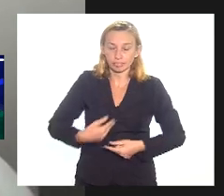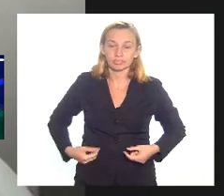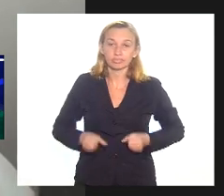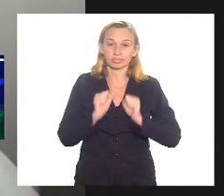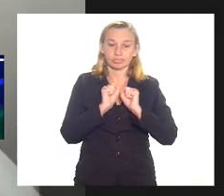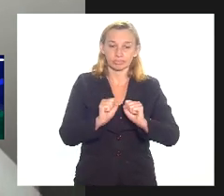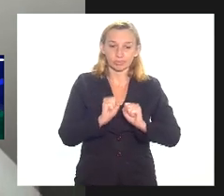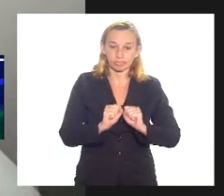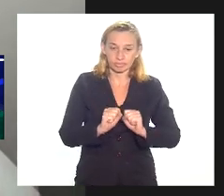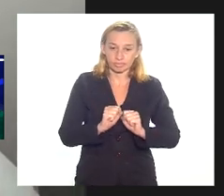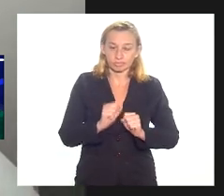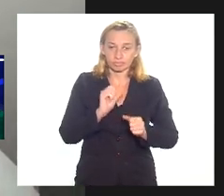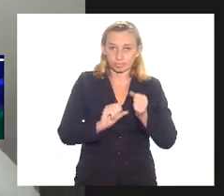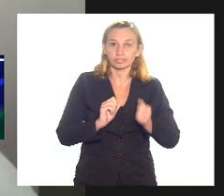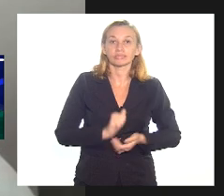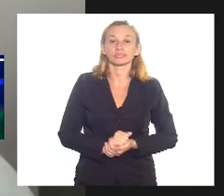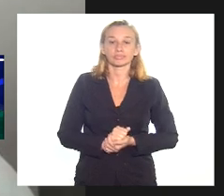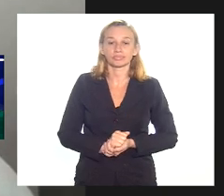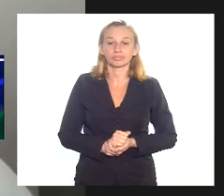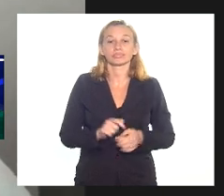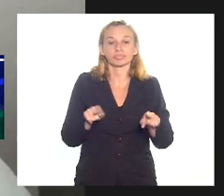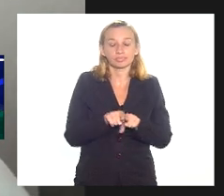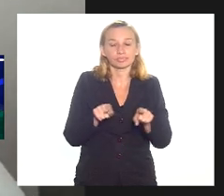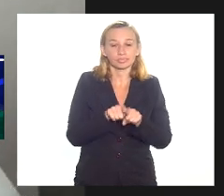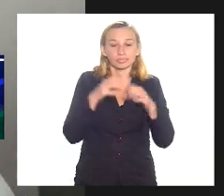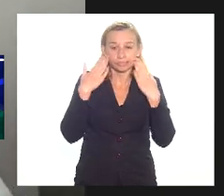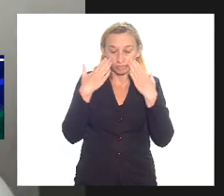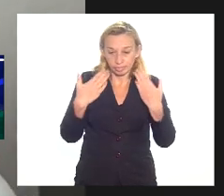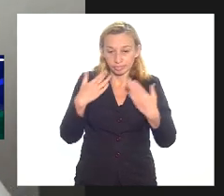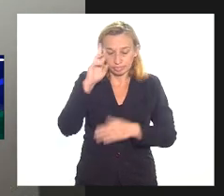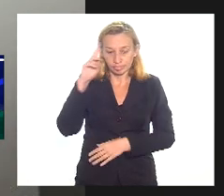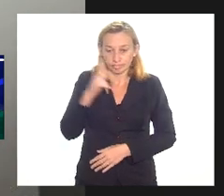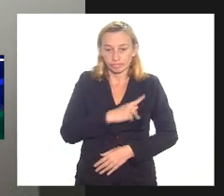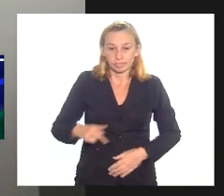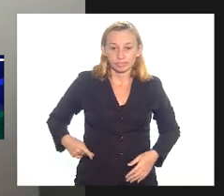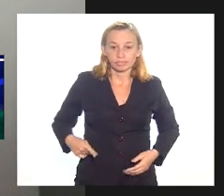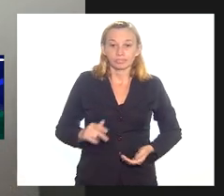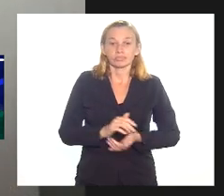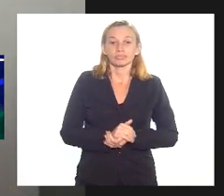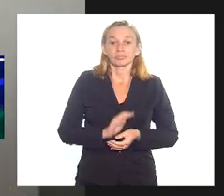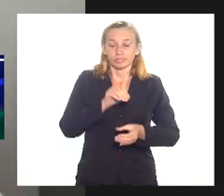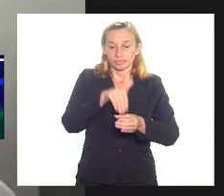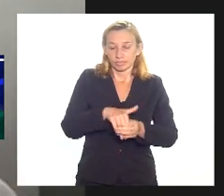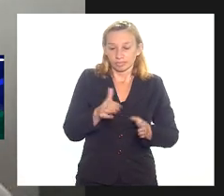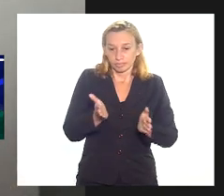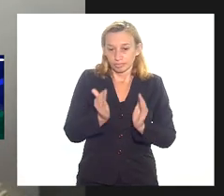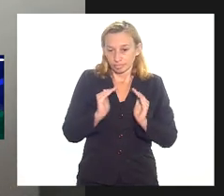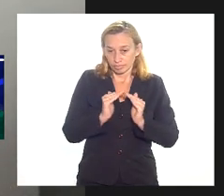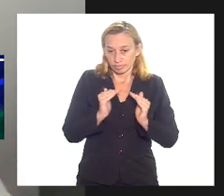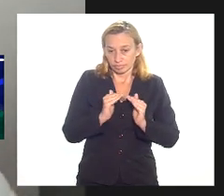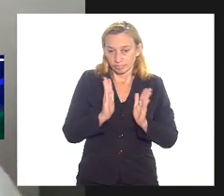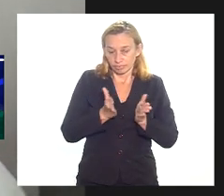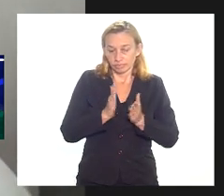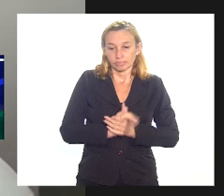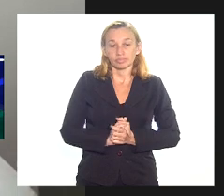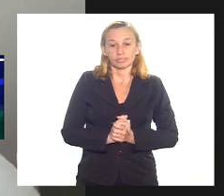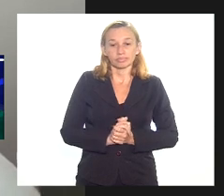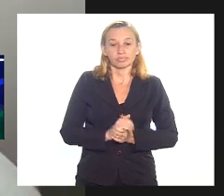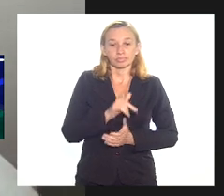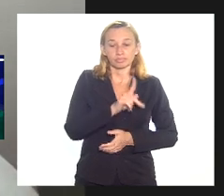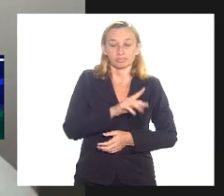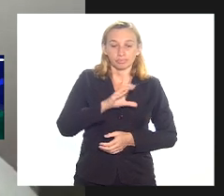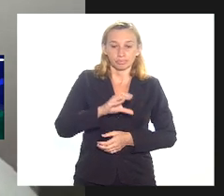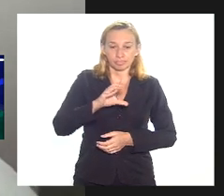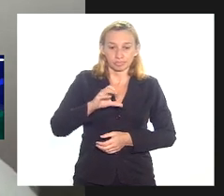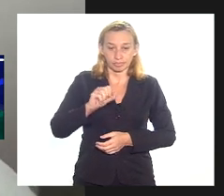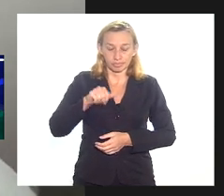podemos e devemos fazer. Também apresentamos, senhor presidente, também votamos nessa casa do dia de hoje, o PPCAM,